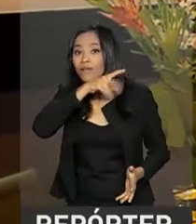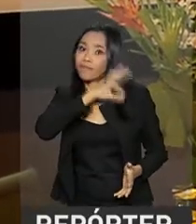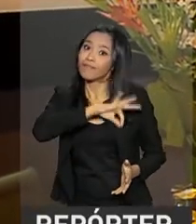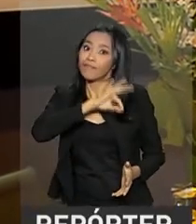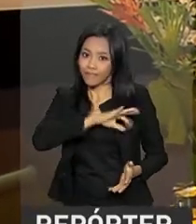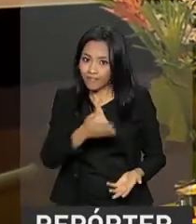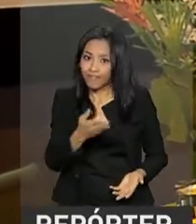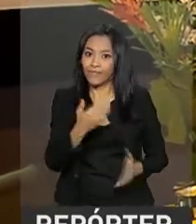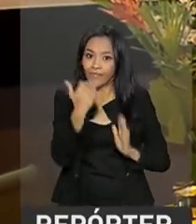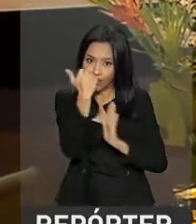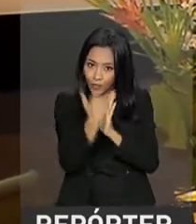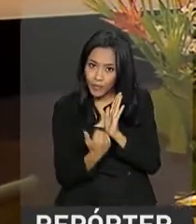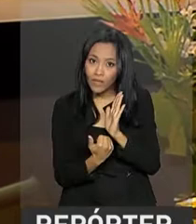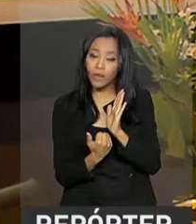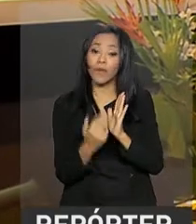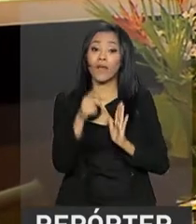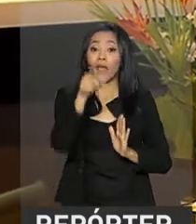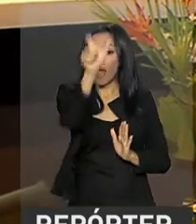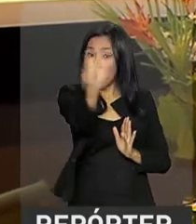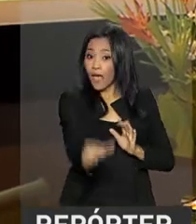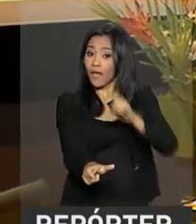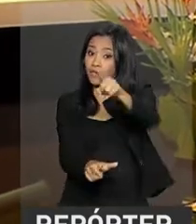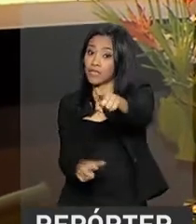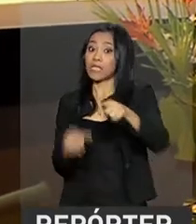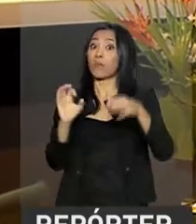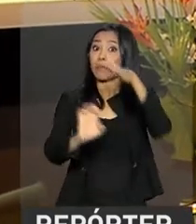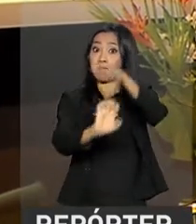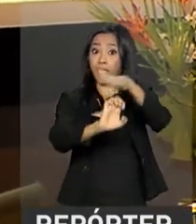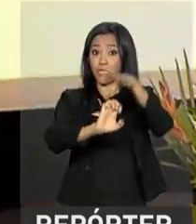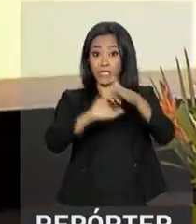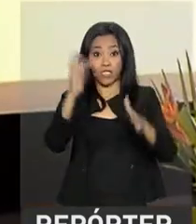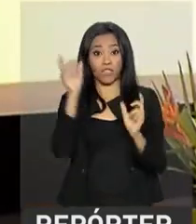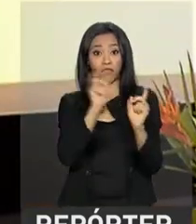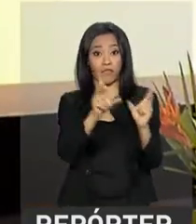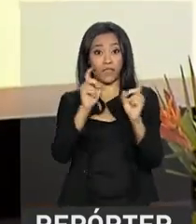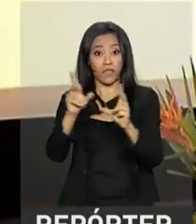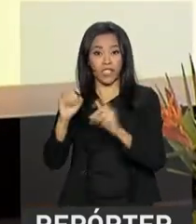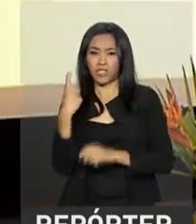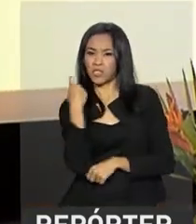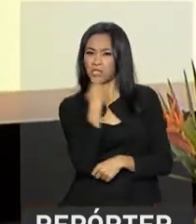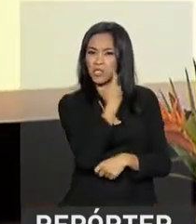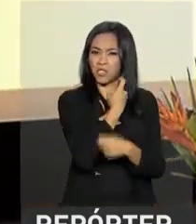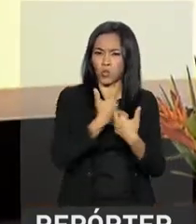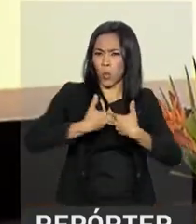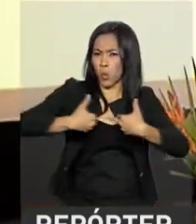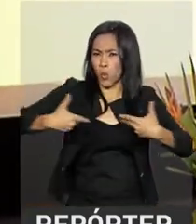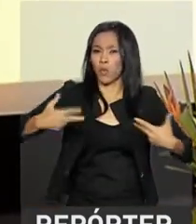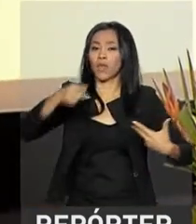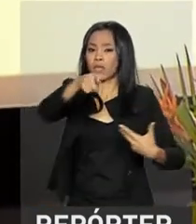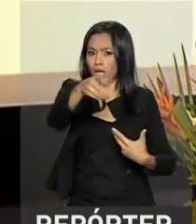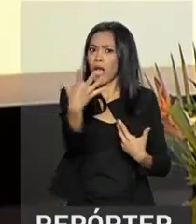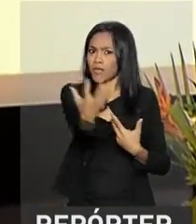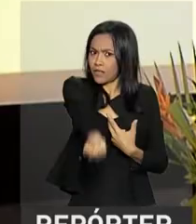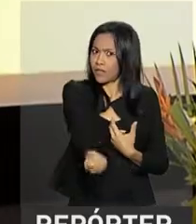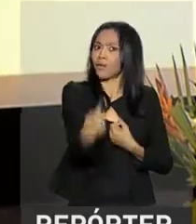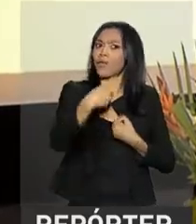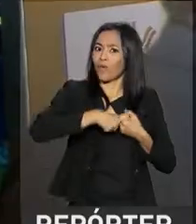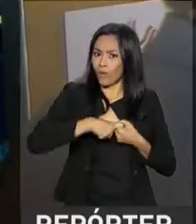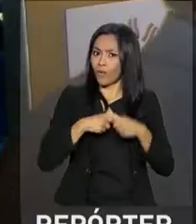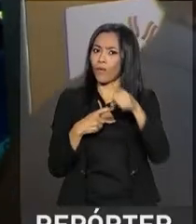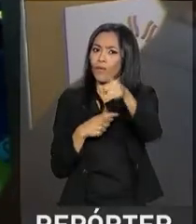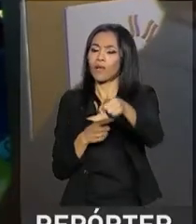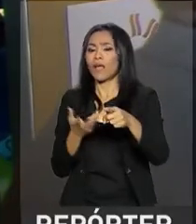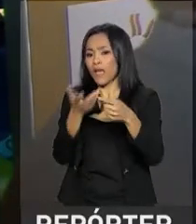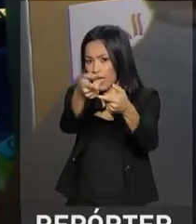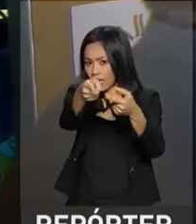representa uma grande empresa de cosméticos internacional com atividades no brasil que aderiu à rede ela conta que a